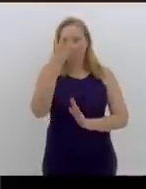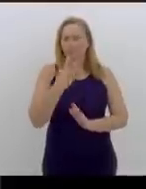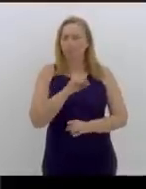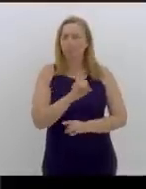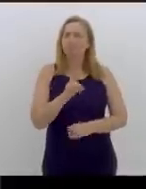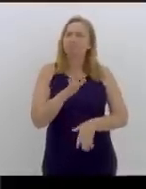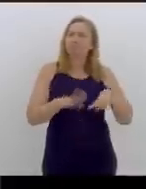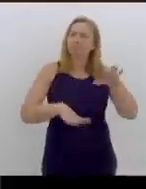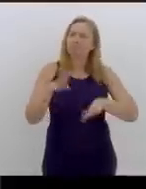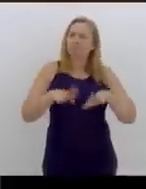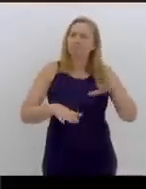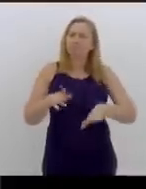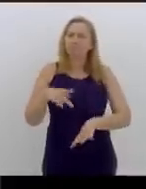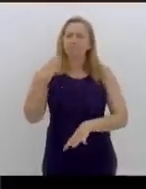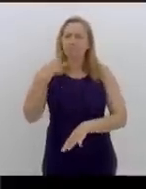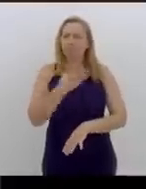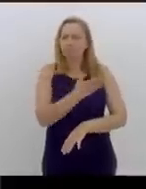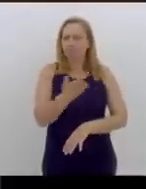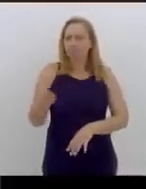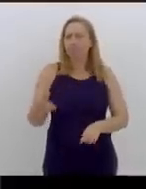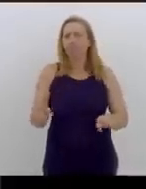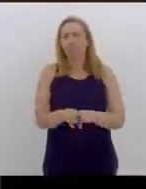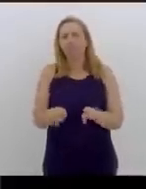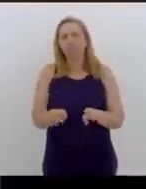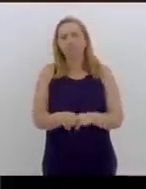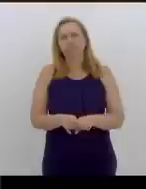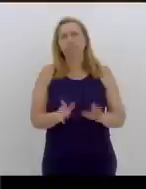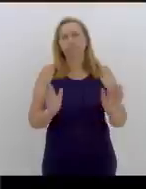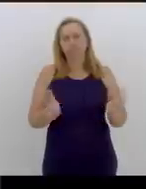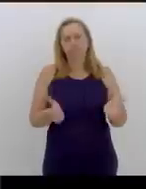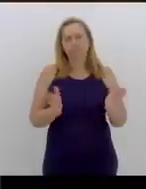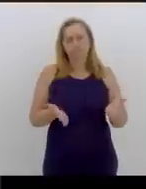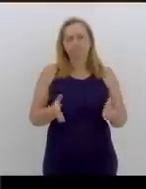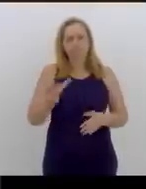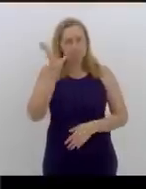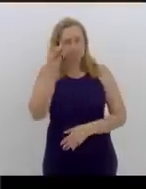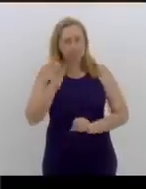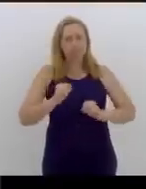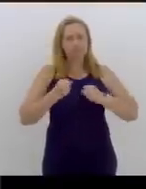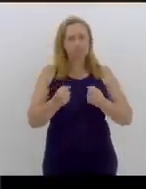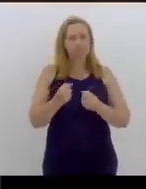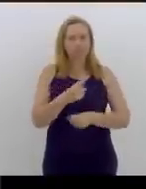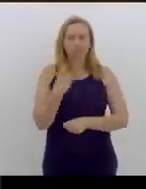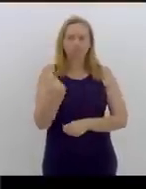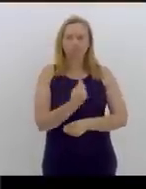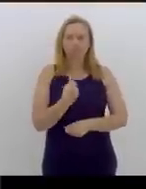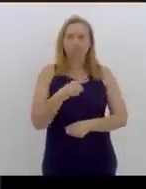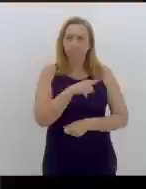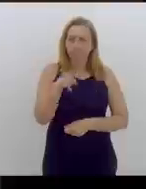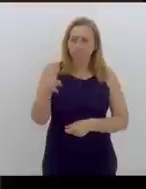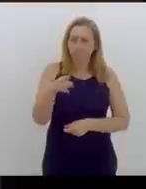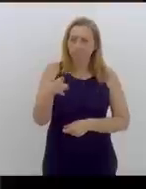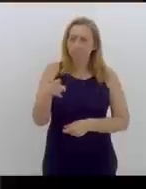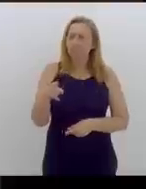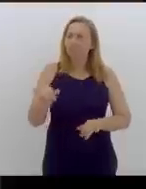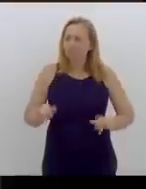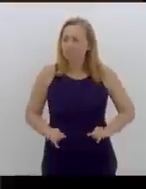política e depende de vocês aí essa é de verdade agora há interesse de defender a gente você você